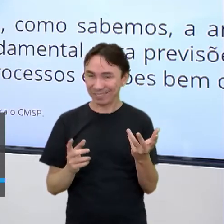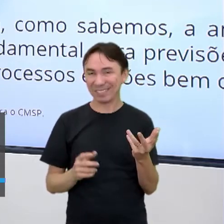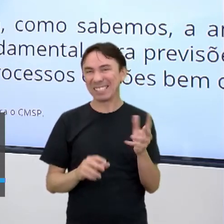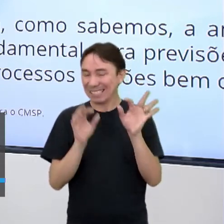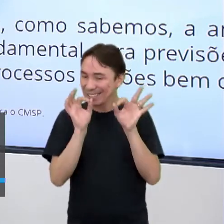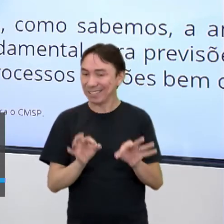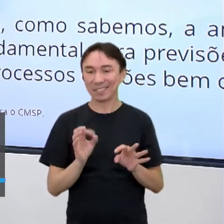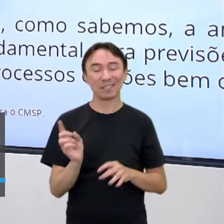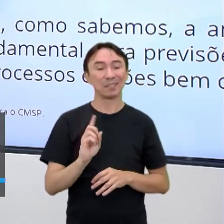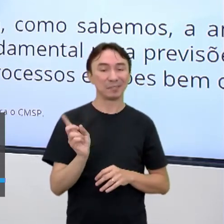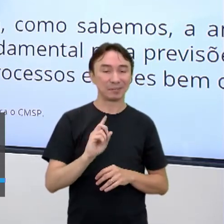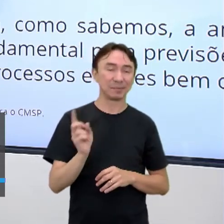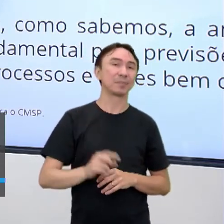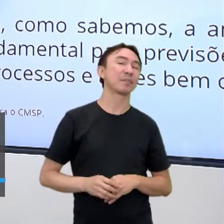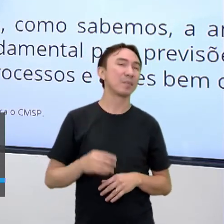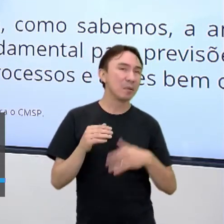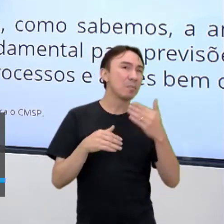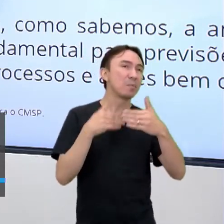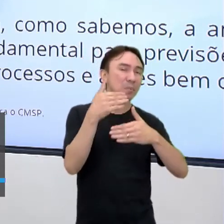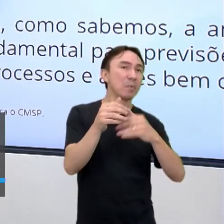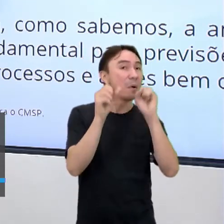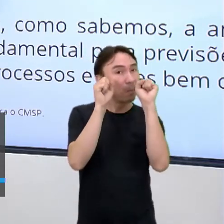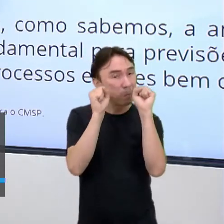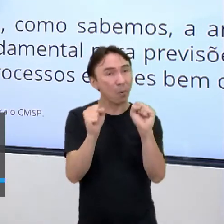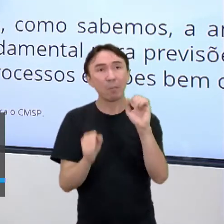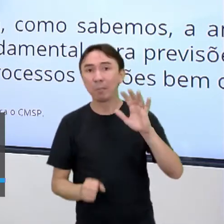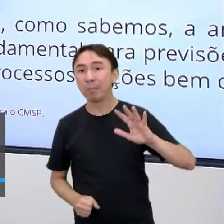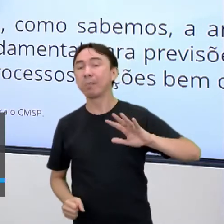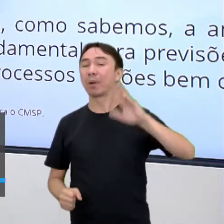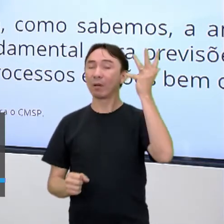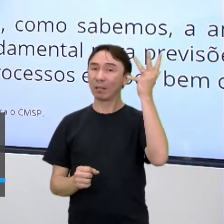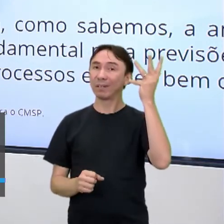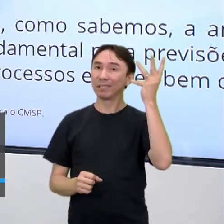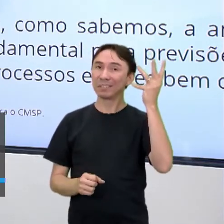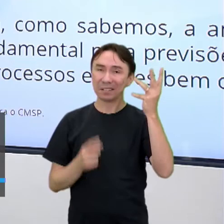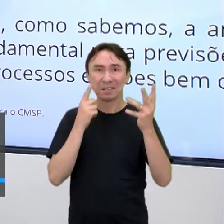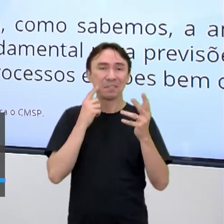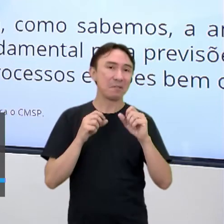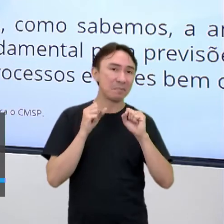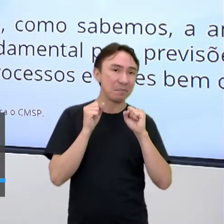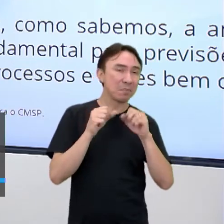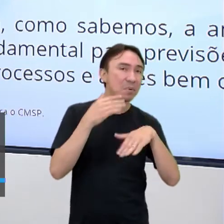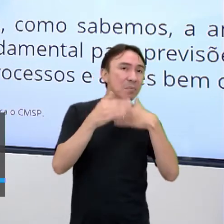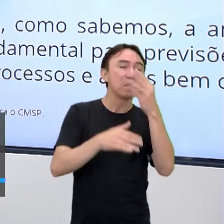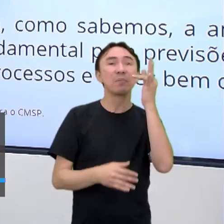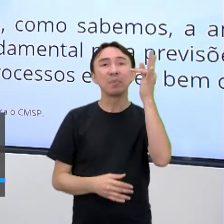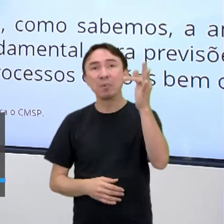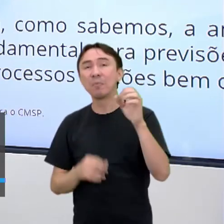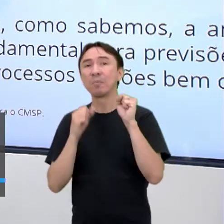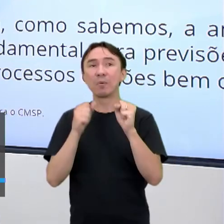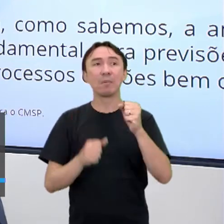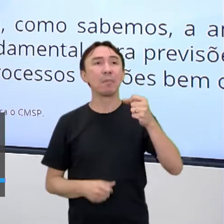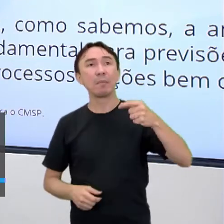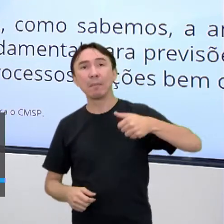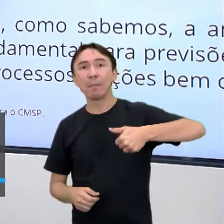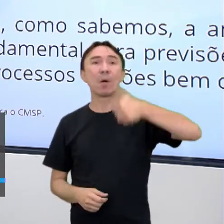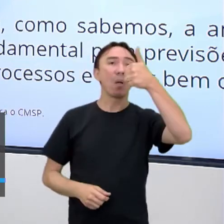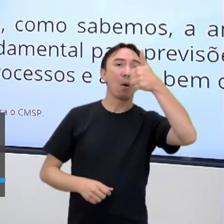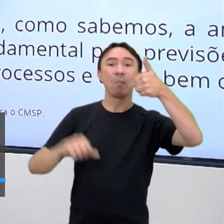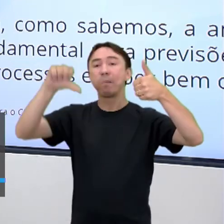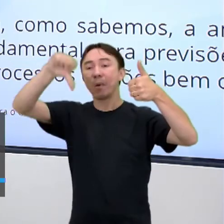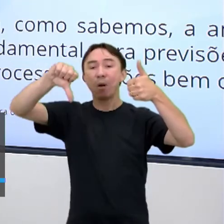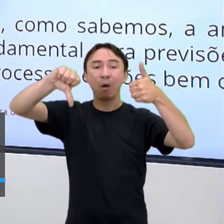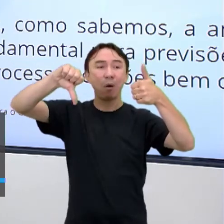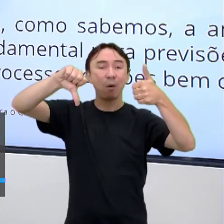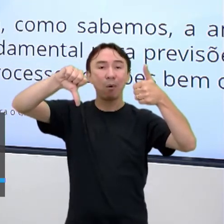essa possibilidade da ocorrência de determinado evento, para melhor ou para pior, dependendo do caso, dependendo da análise numérica, né, do conceito estatístico